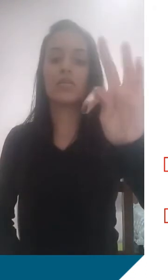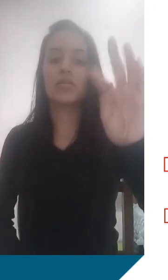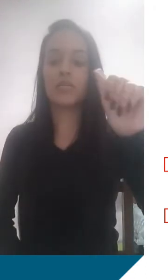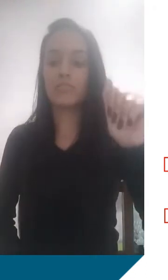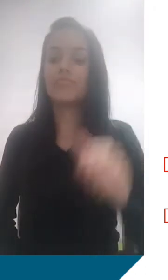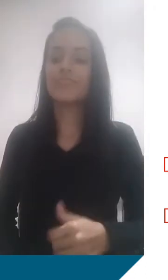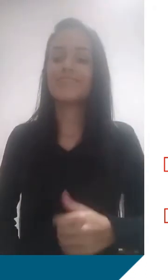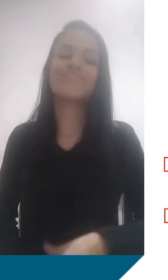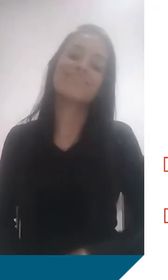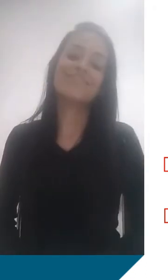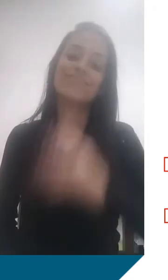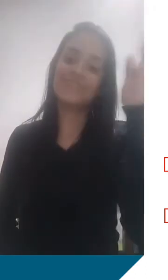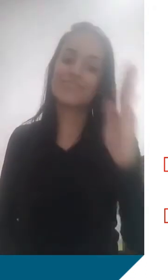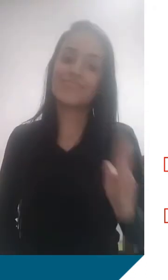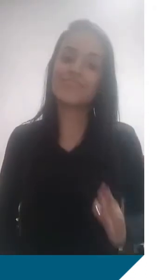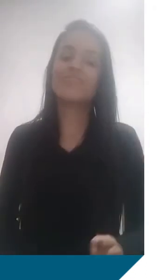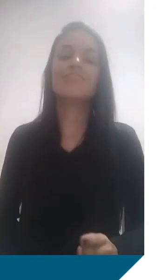construir uma identidade nacional.